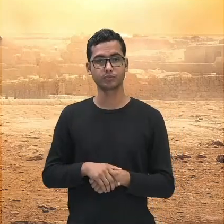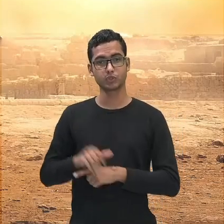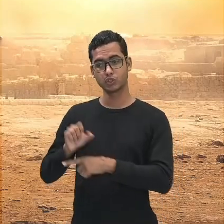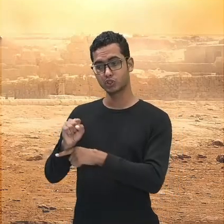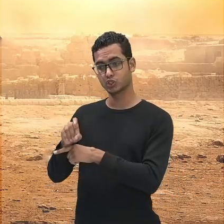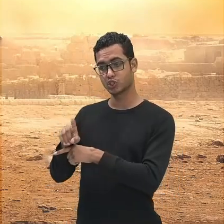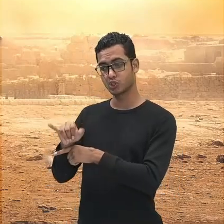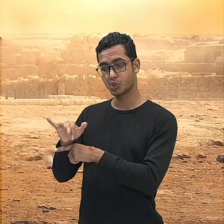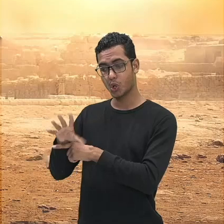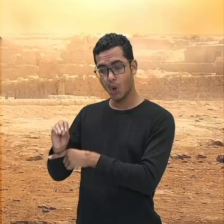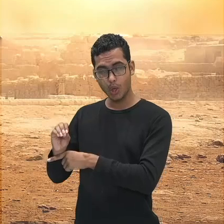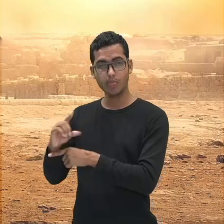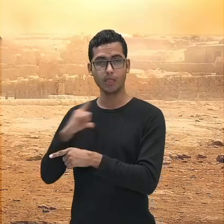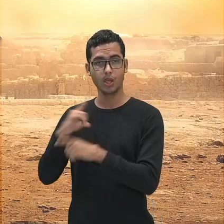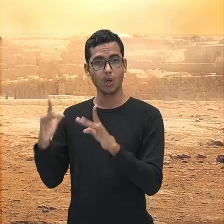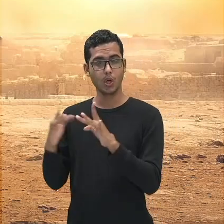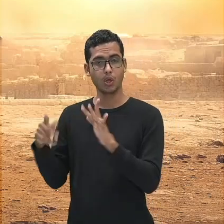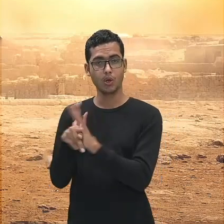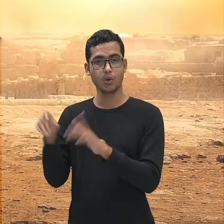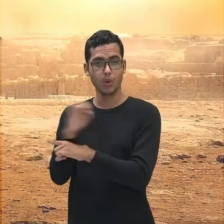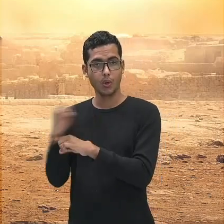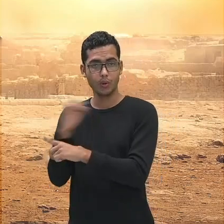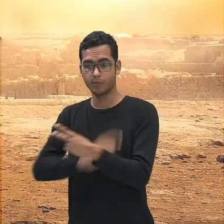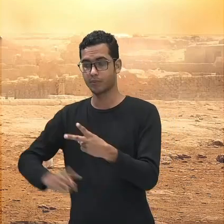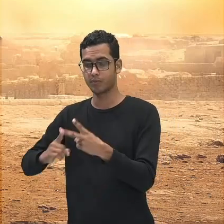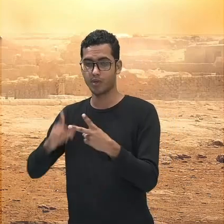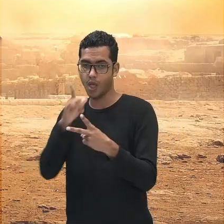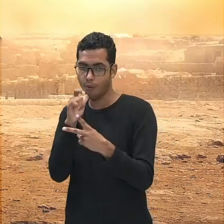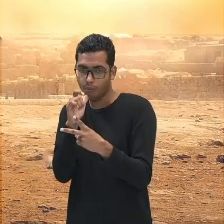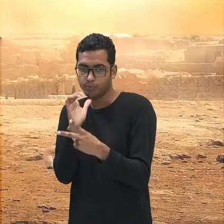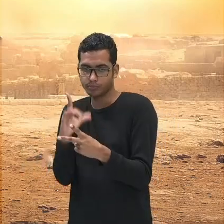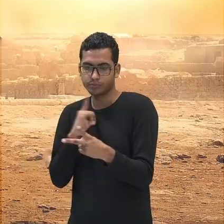oxigênio e também tem afinidade química com a água.